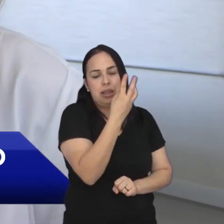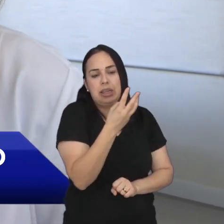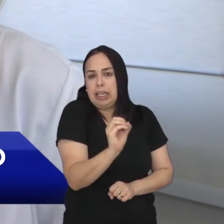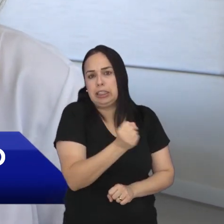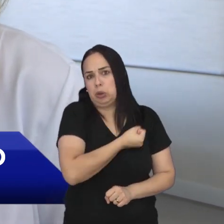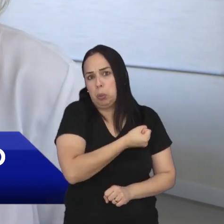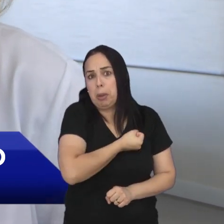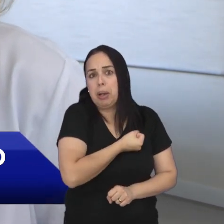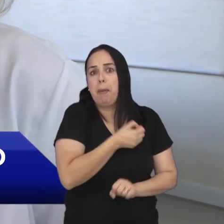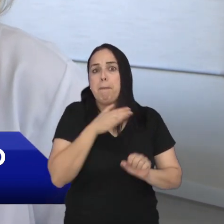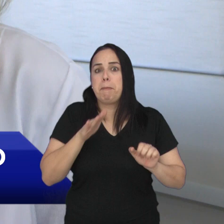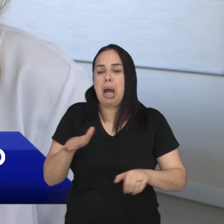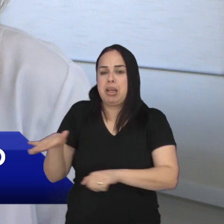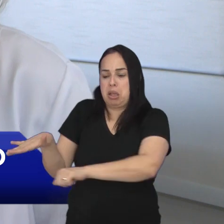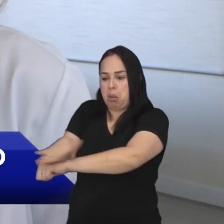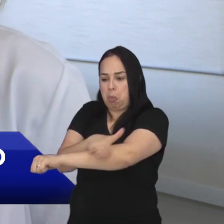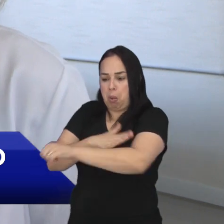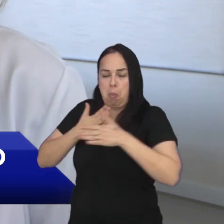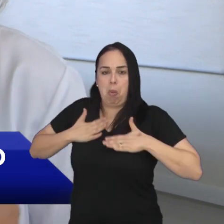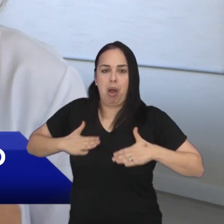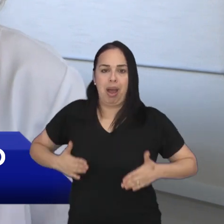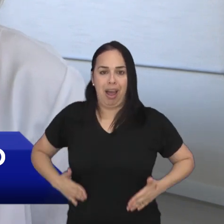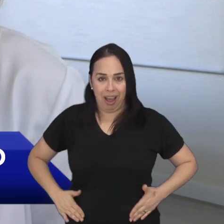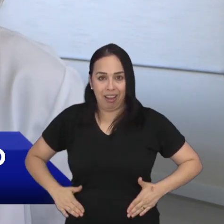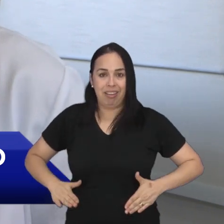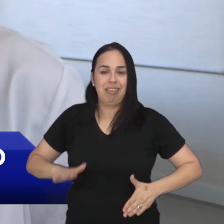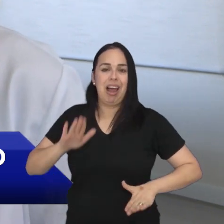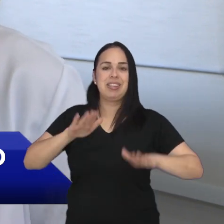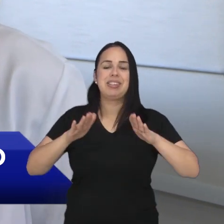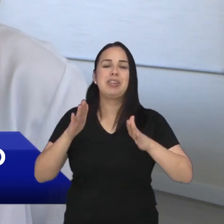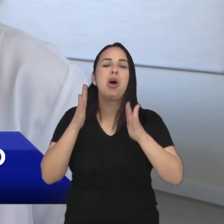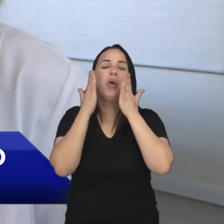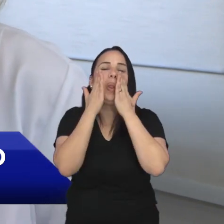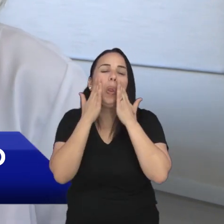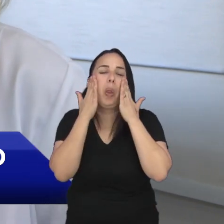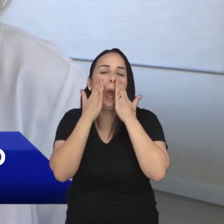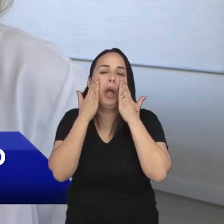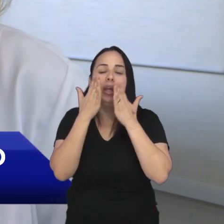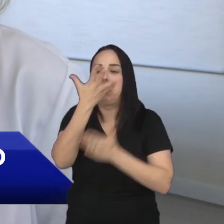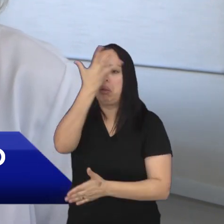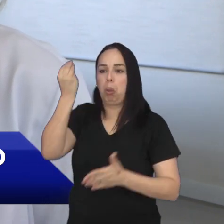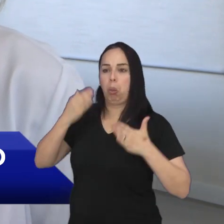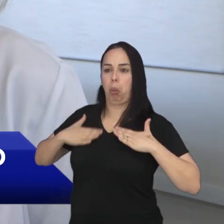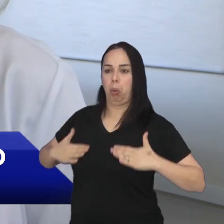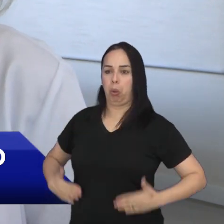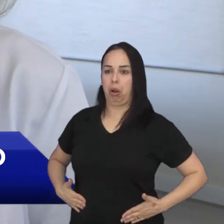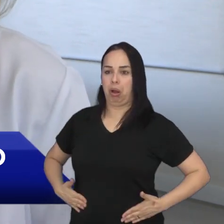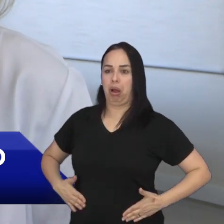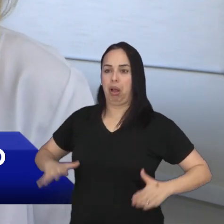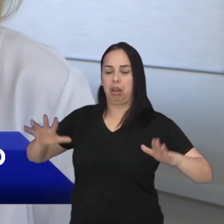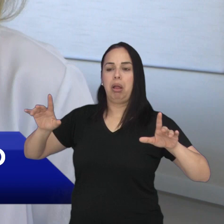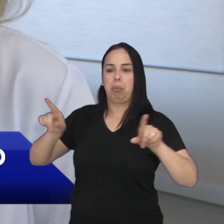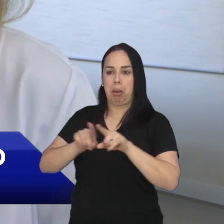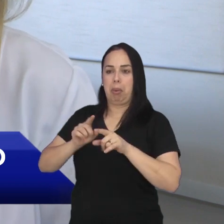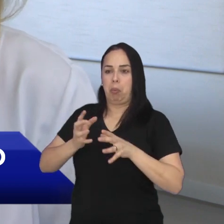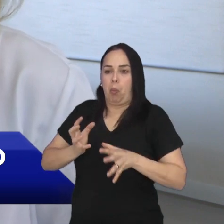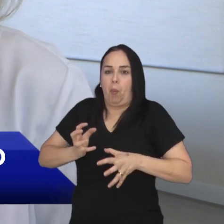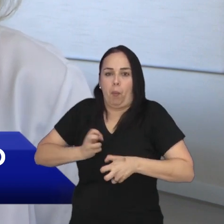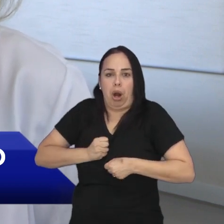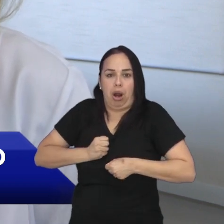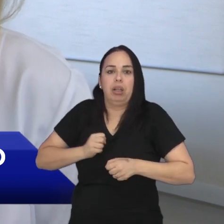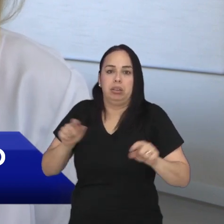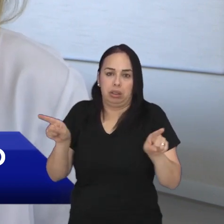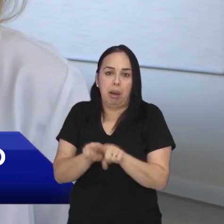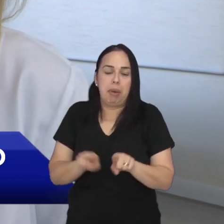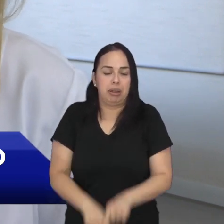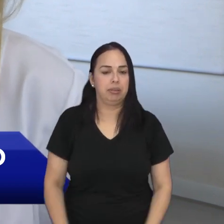fator 30. E passar protetor solar também no corpo, porque às vezes as pessoas passam só no rosto e esquecem do corpo e pode ter